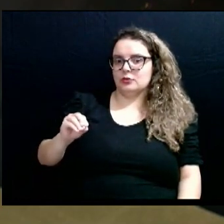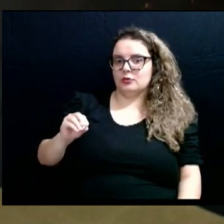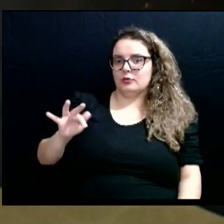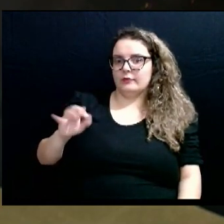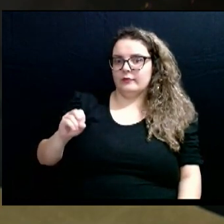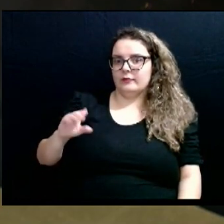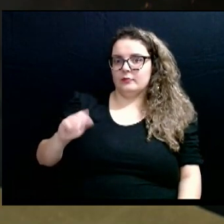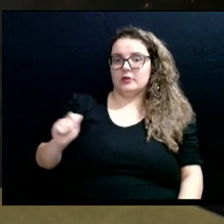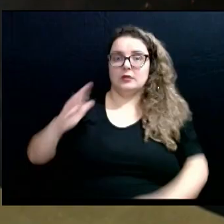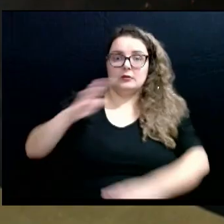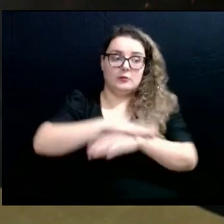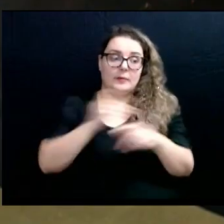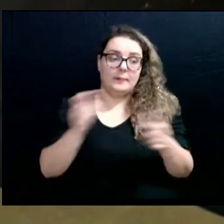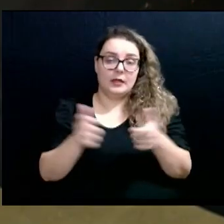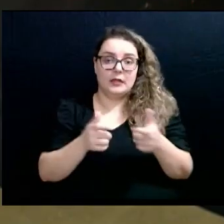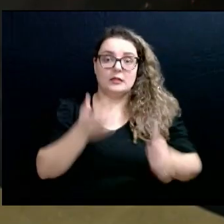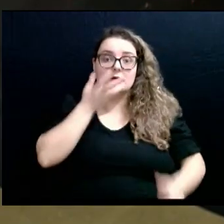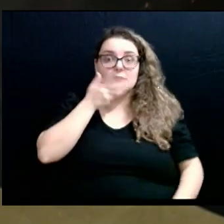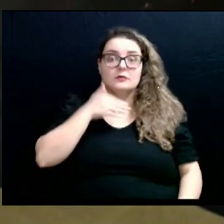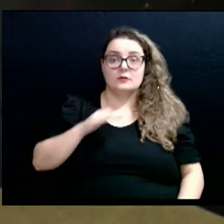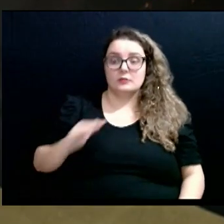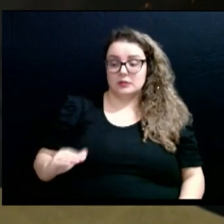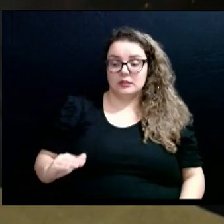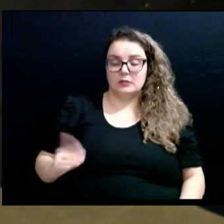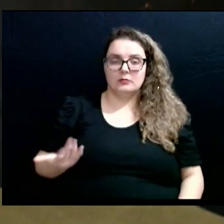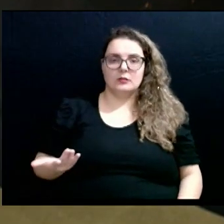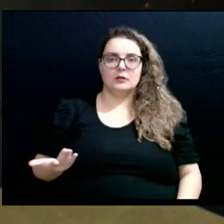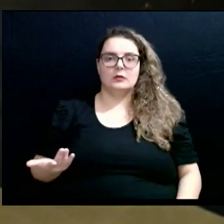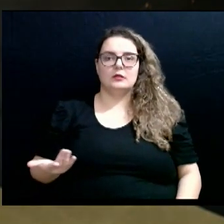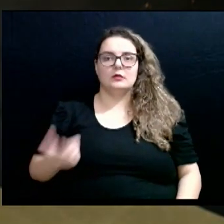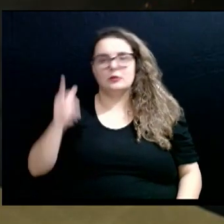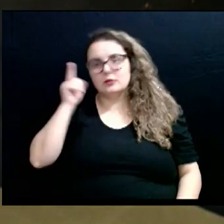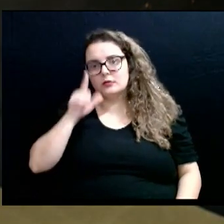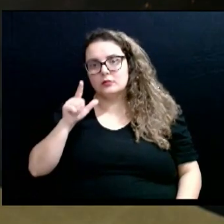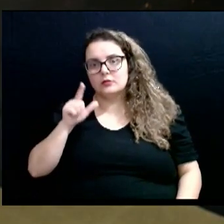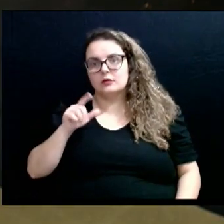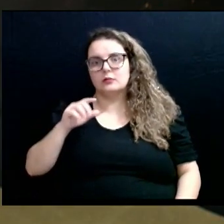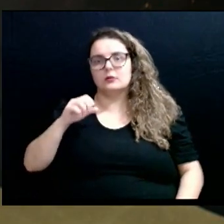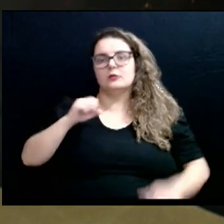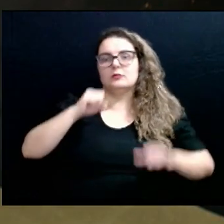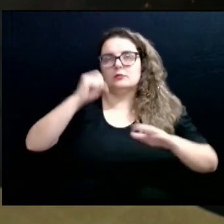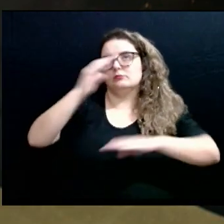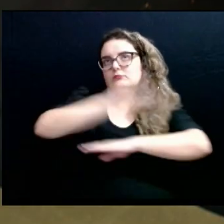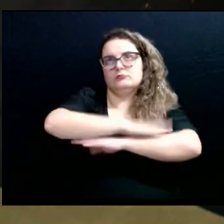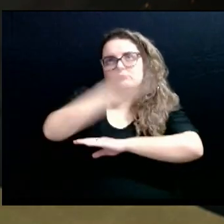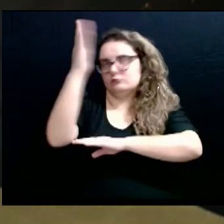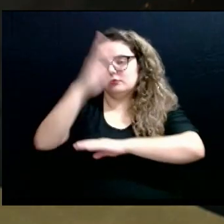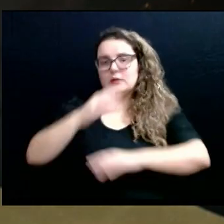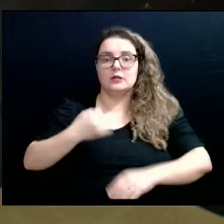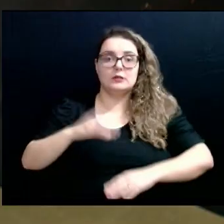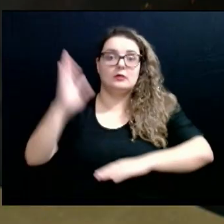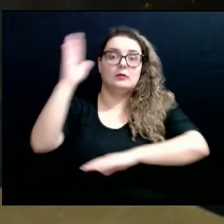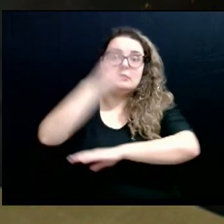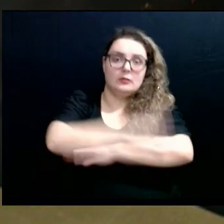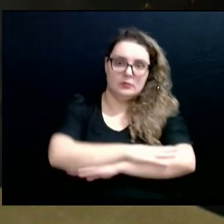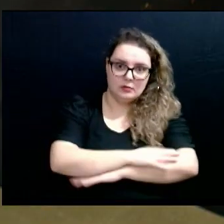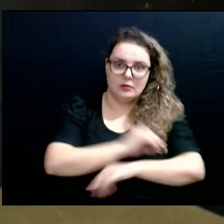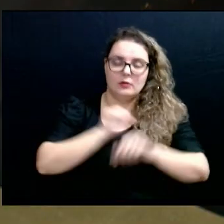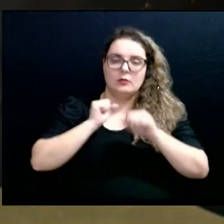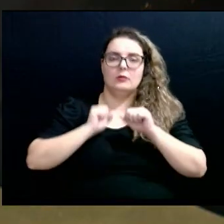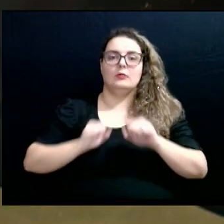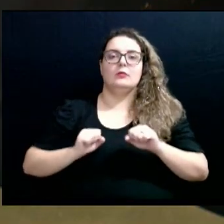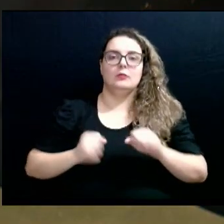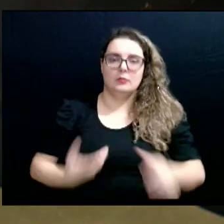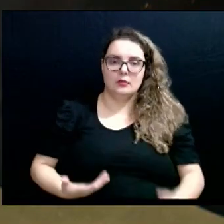se a criança é baixinha, pequenininha, também não vai conseguir abrir a janela. Se essa janela estiver fechada, pode causar essa situação